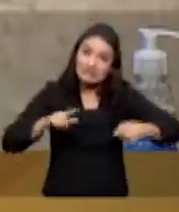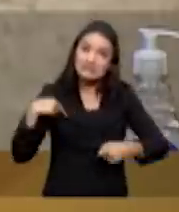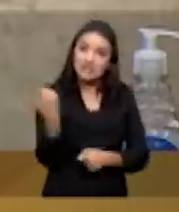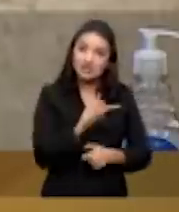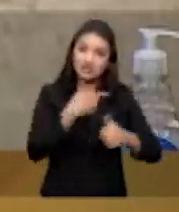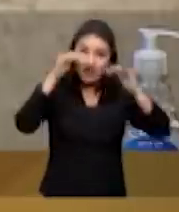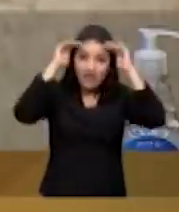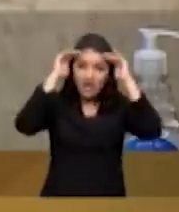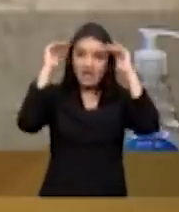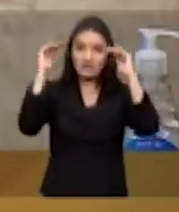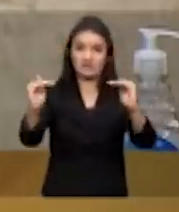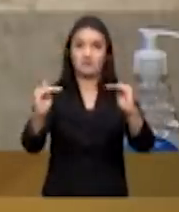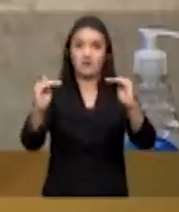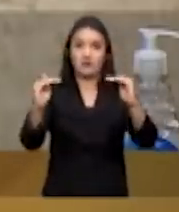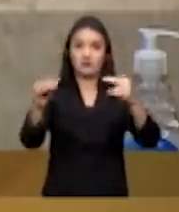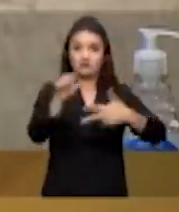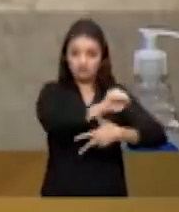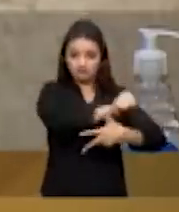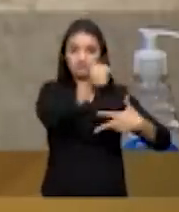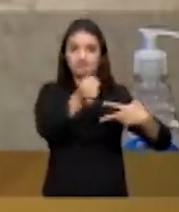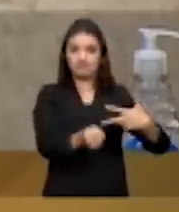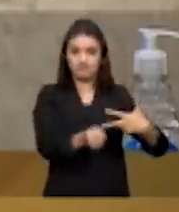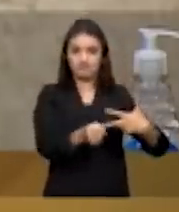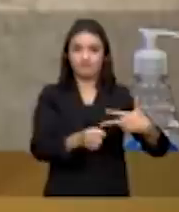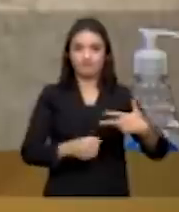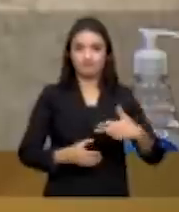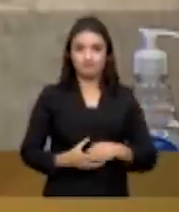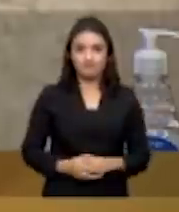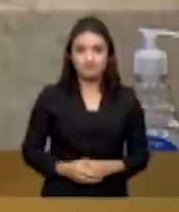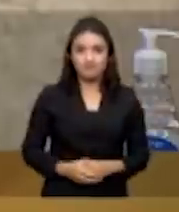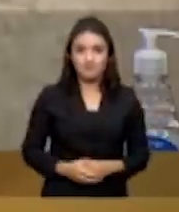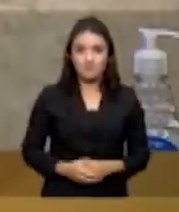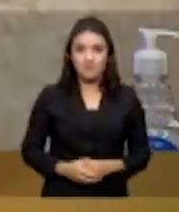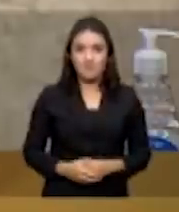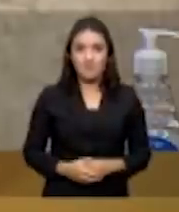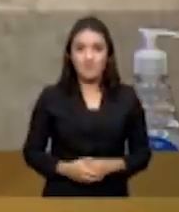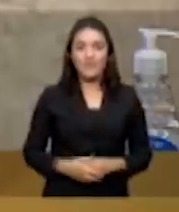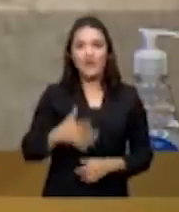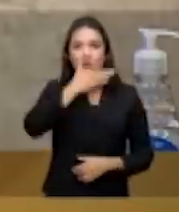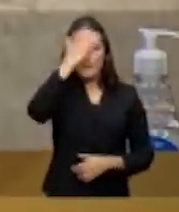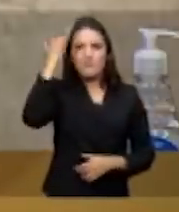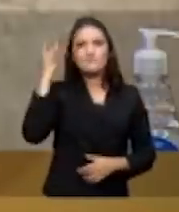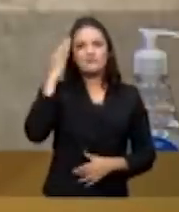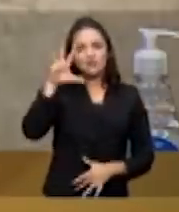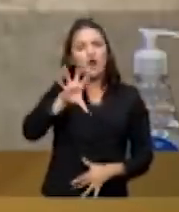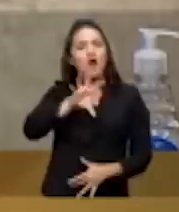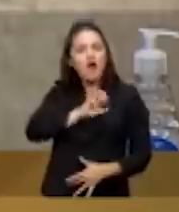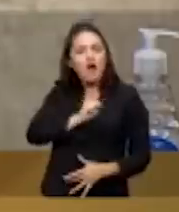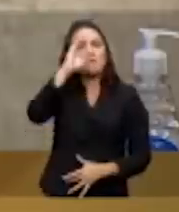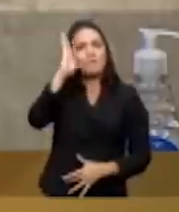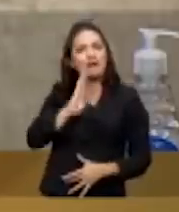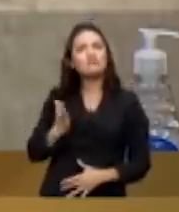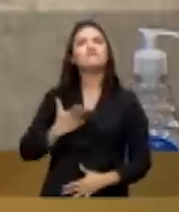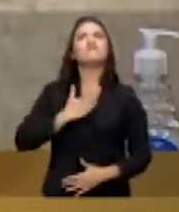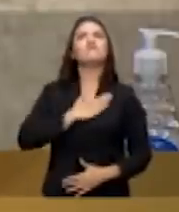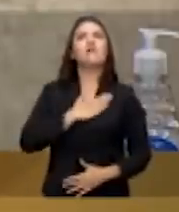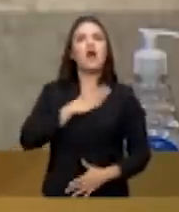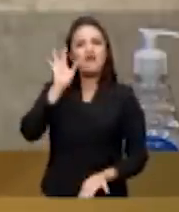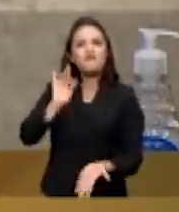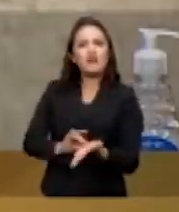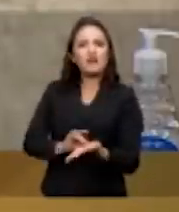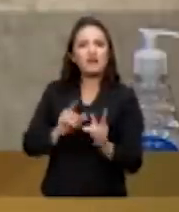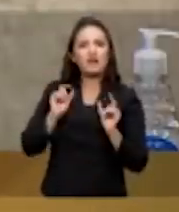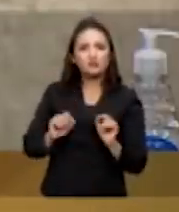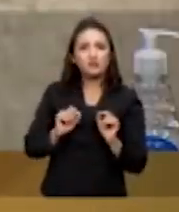respeito aos poderes constituídos. O verdadeiro patriota não fecha os olhos para